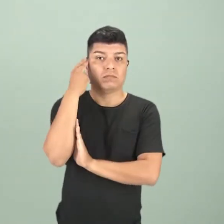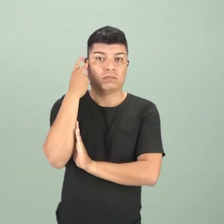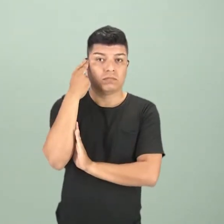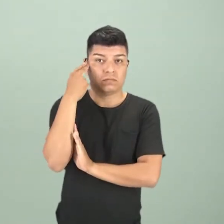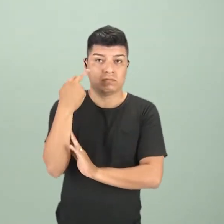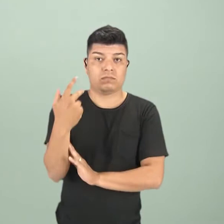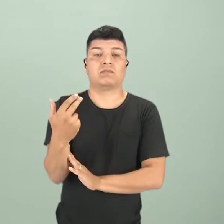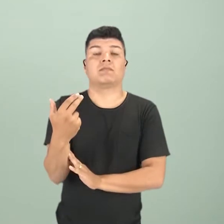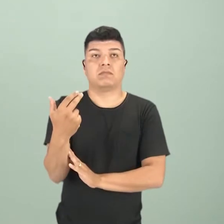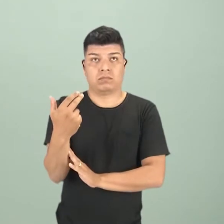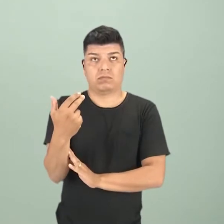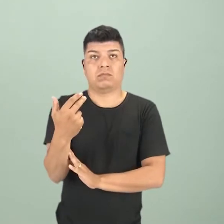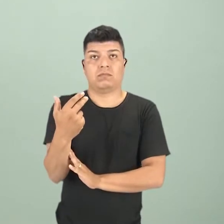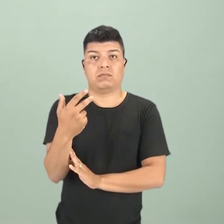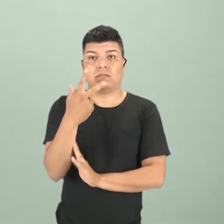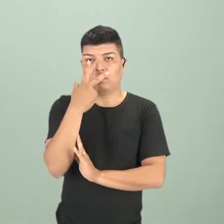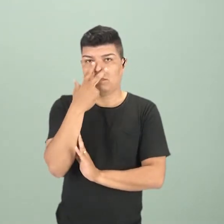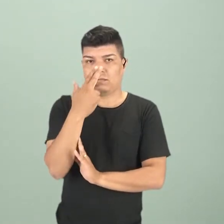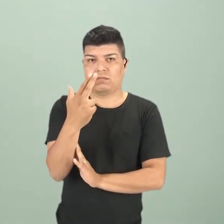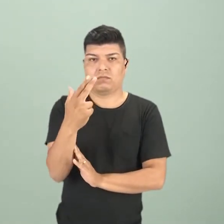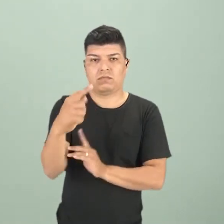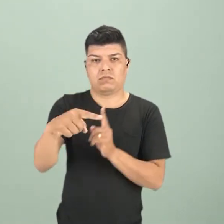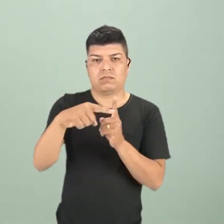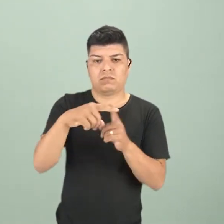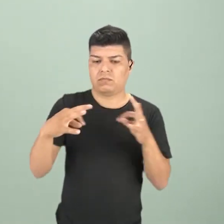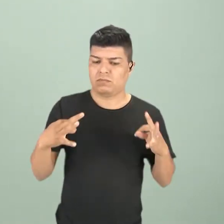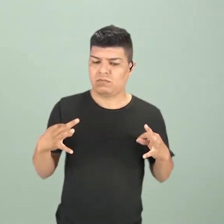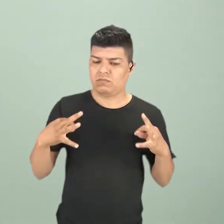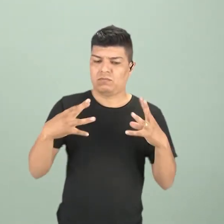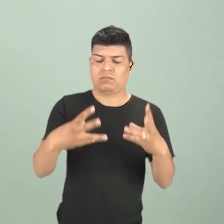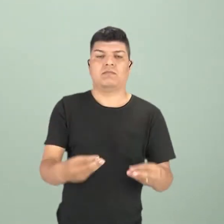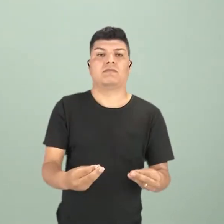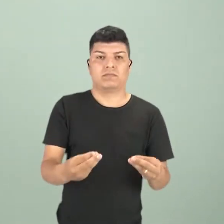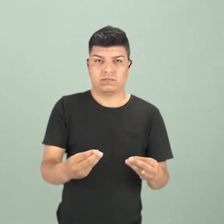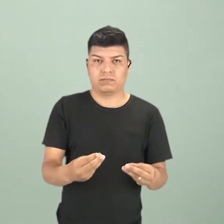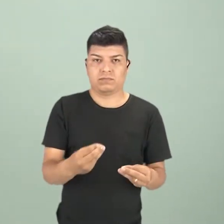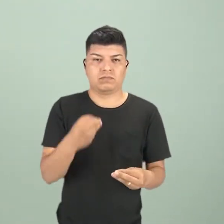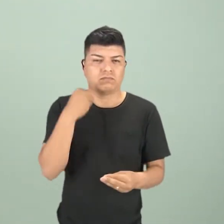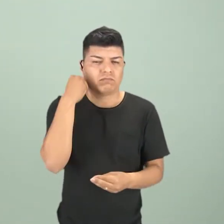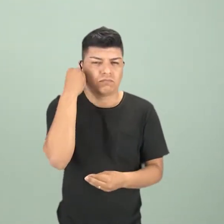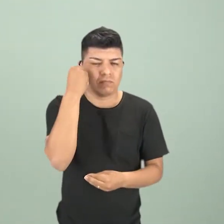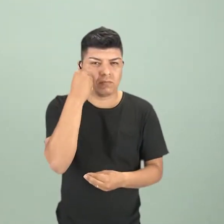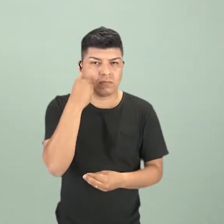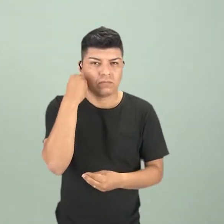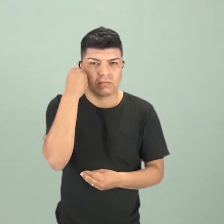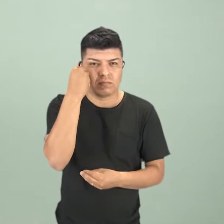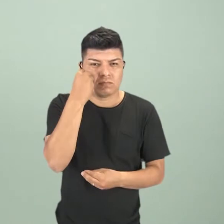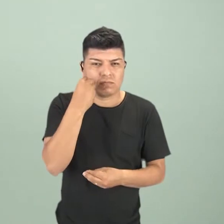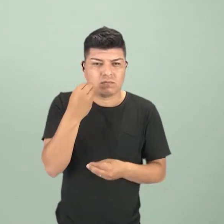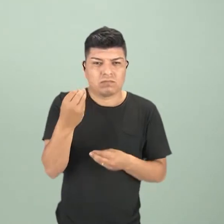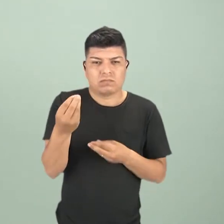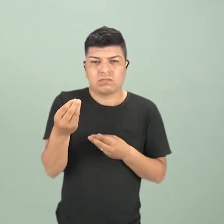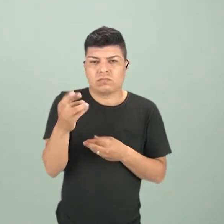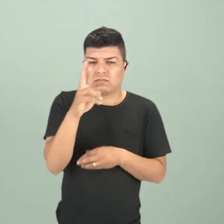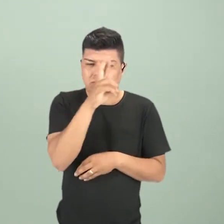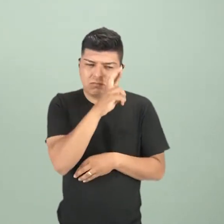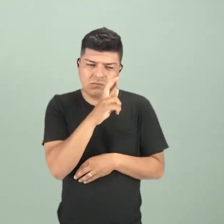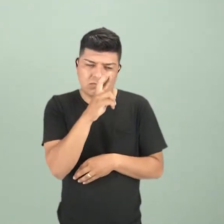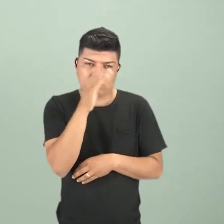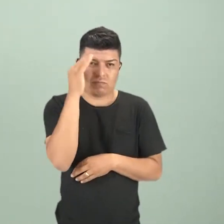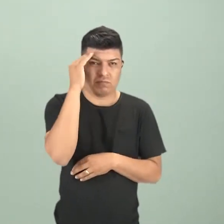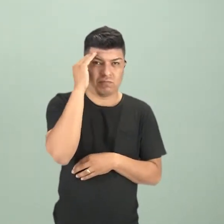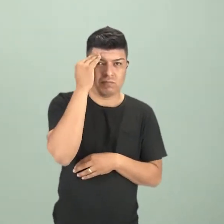apego ao positivismo, que é todo aquele momento de experimentou, verificou e